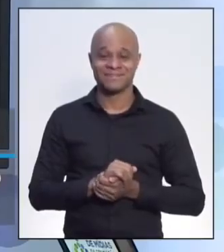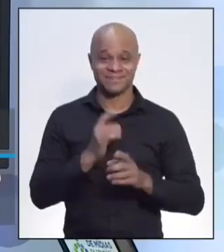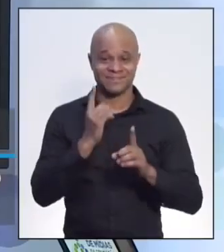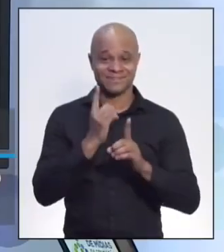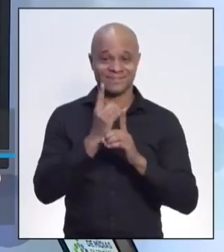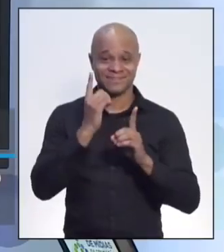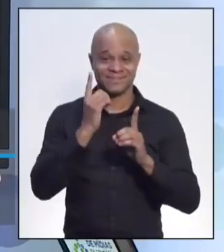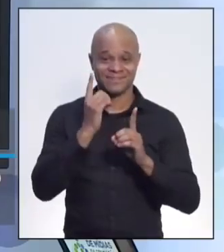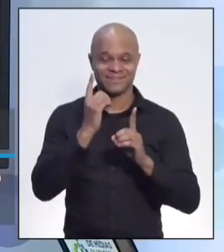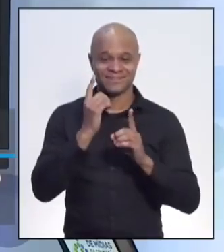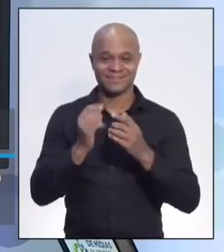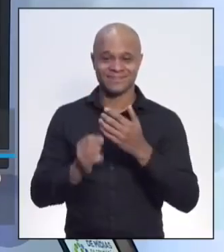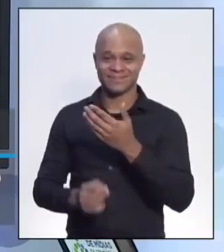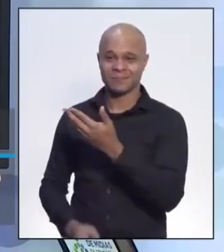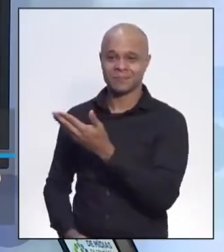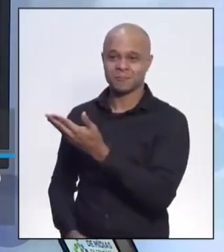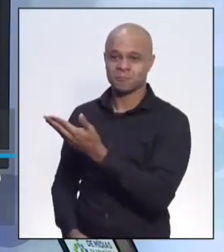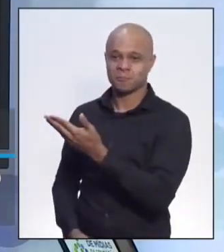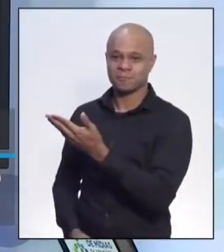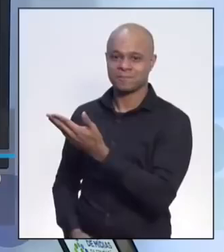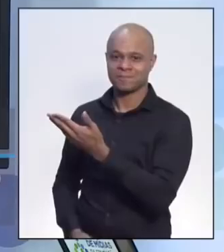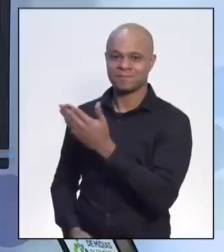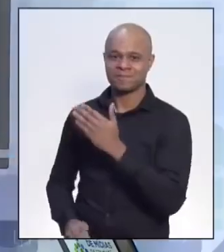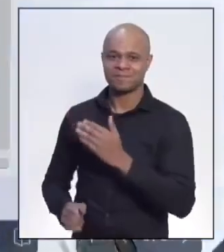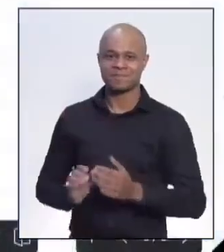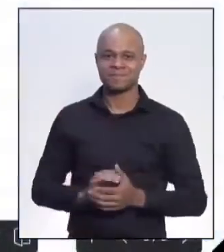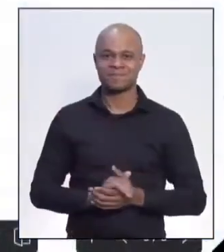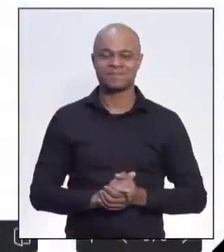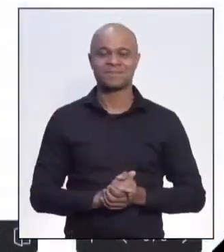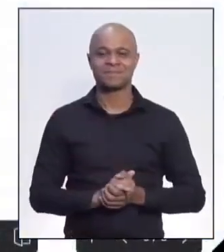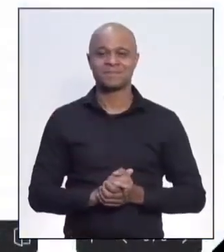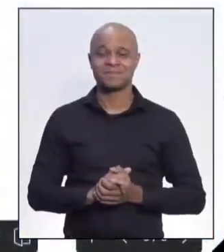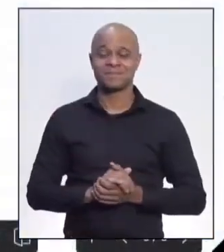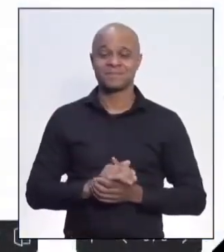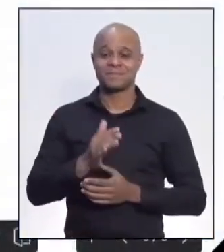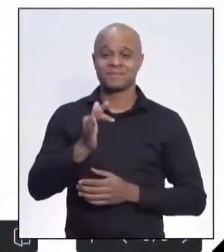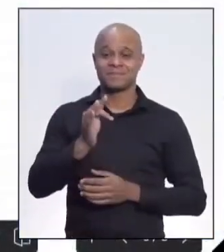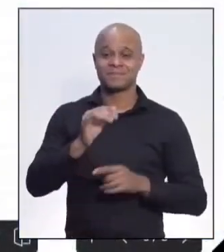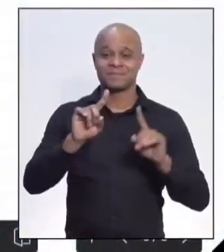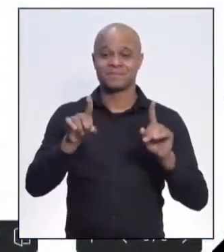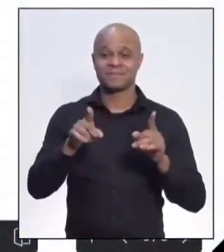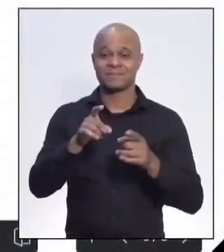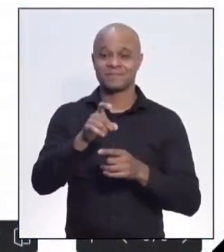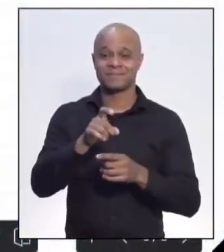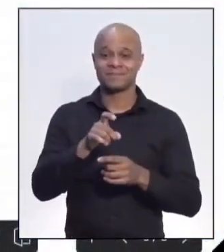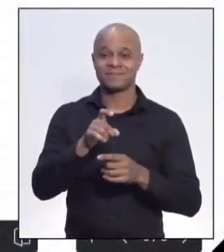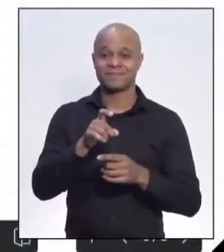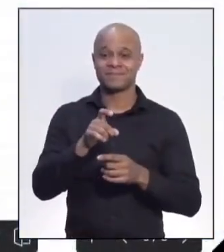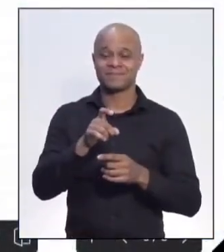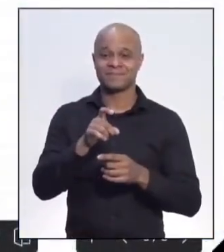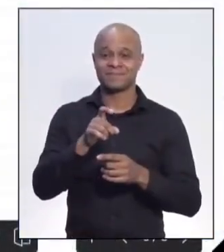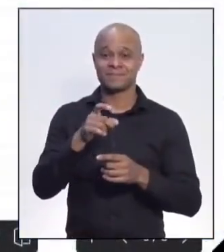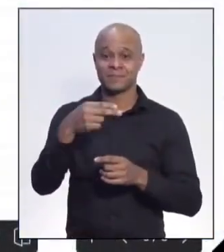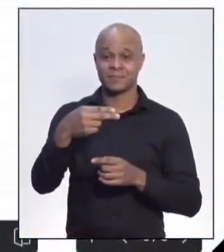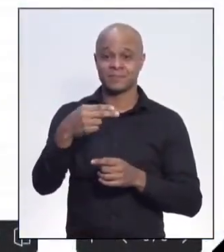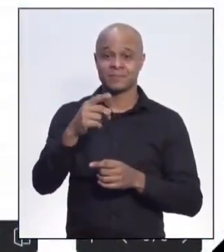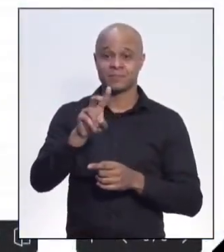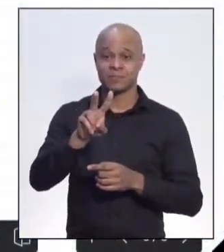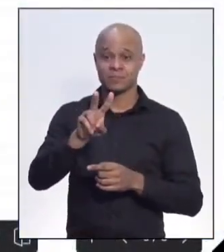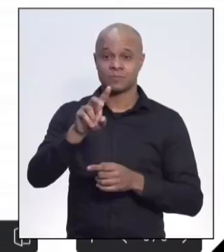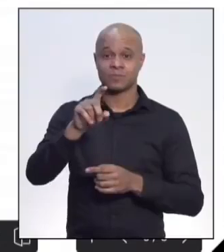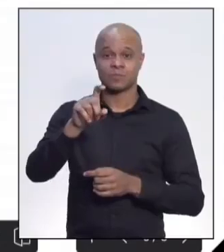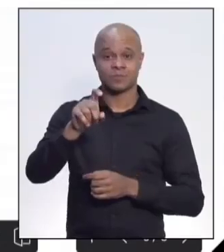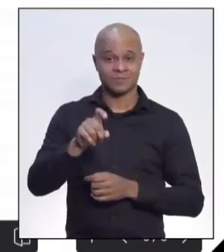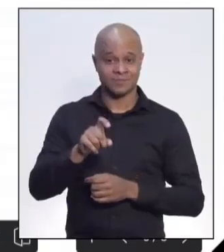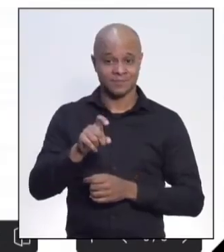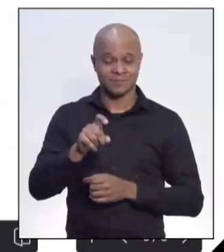achei. Então, olha lá. A função é o f de x igual